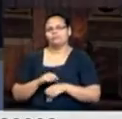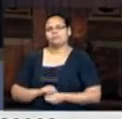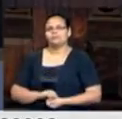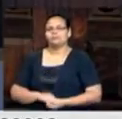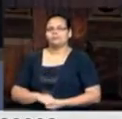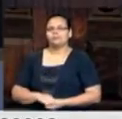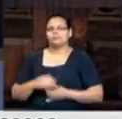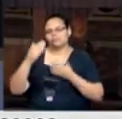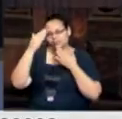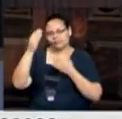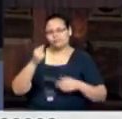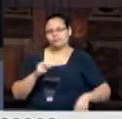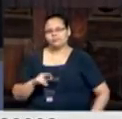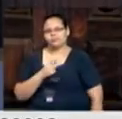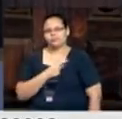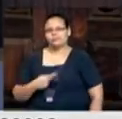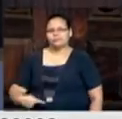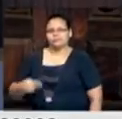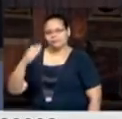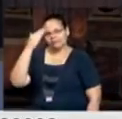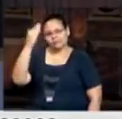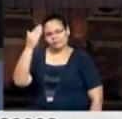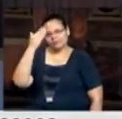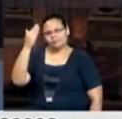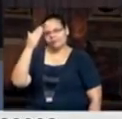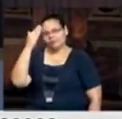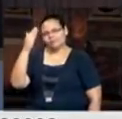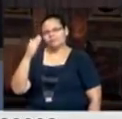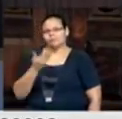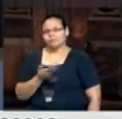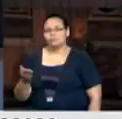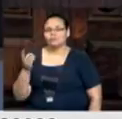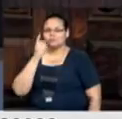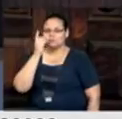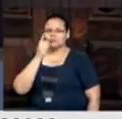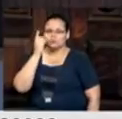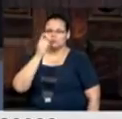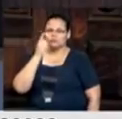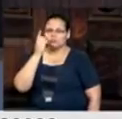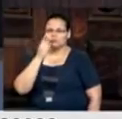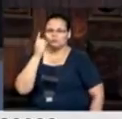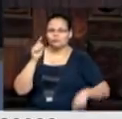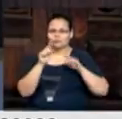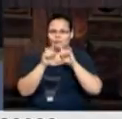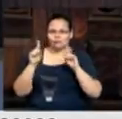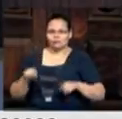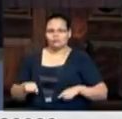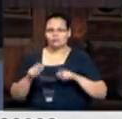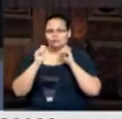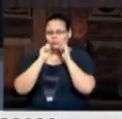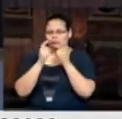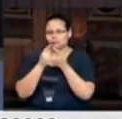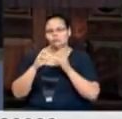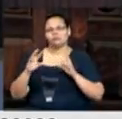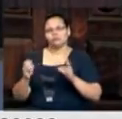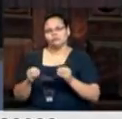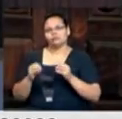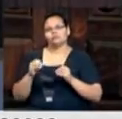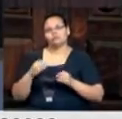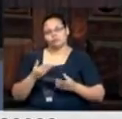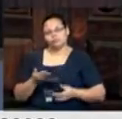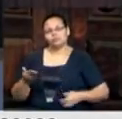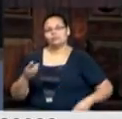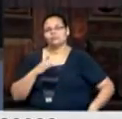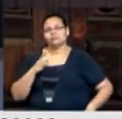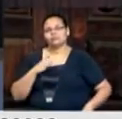Muito obrigado, senhor presidente. Obrigado às senhoras e senhores deputados, funcionários da casa, a todos aqueles que nos acompanham. Eu venho